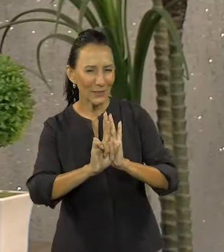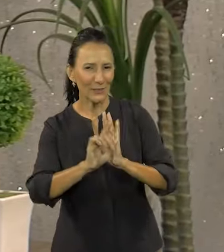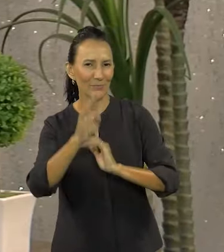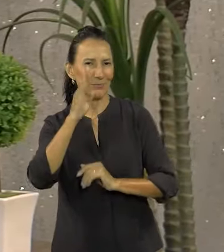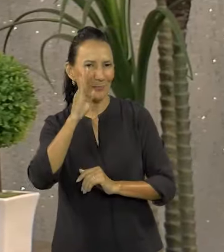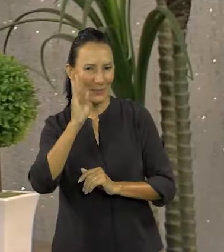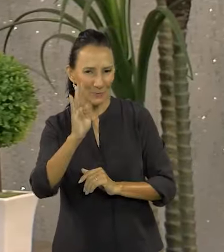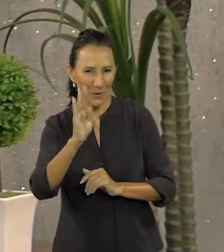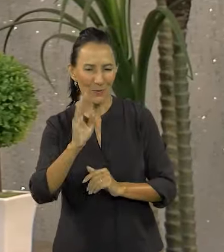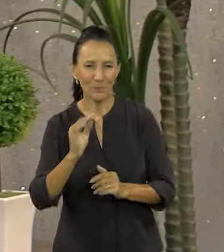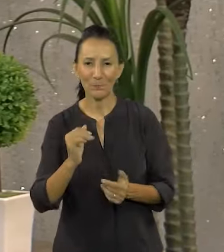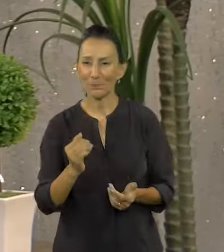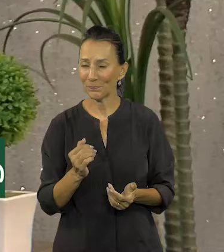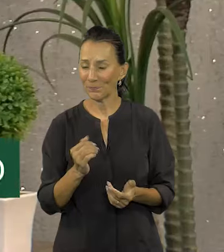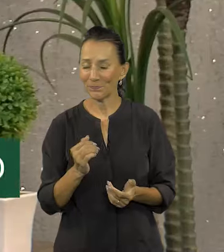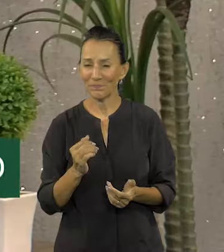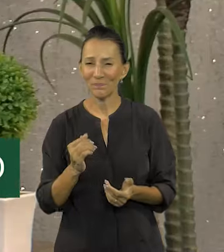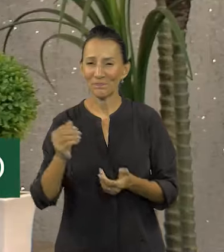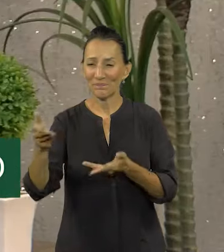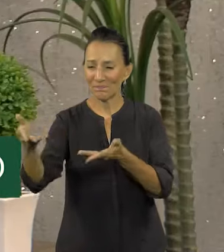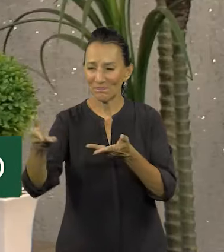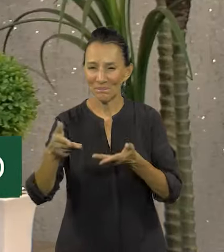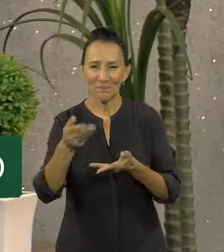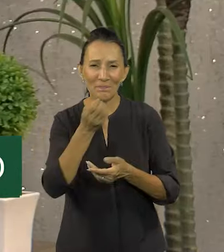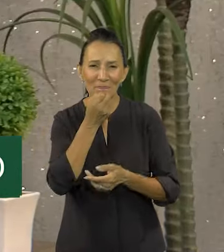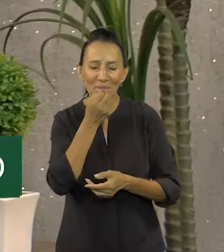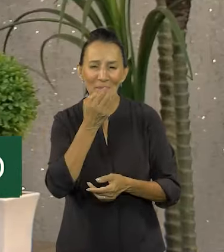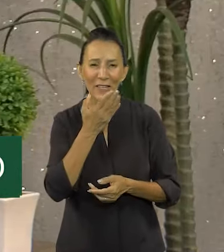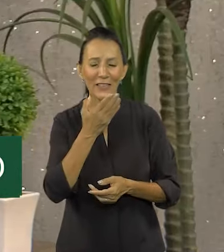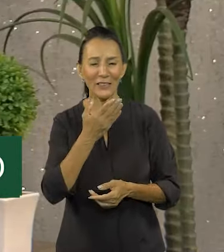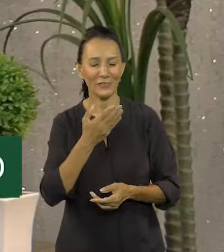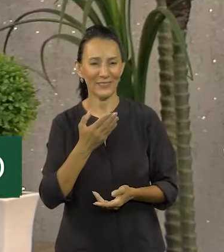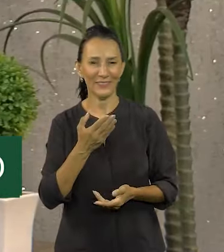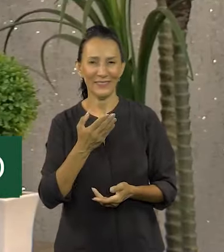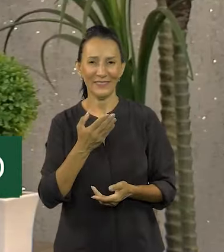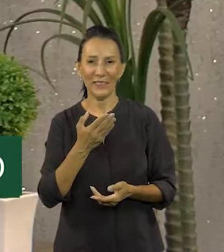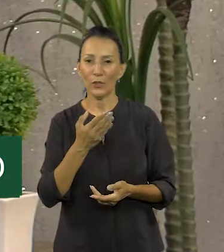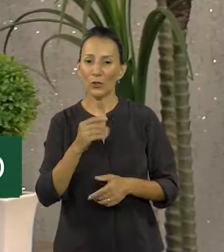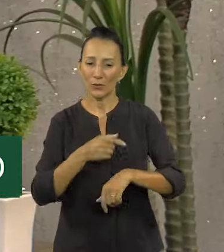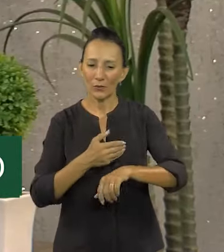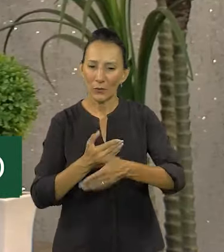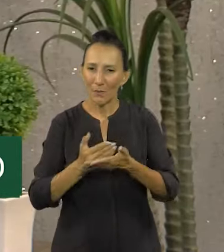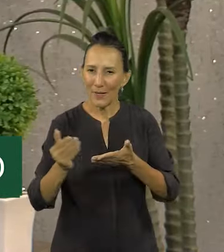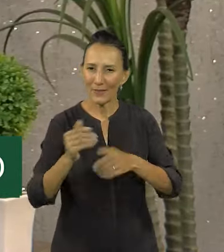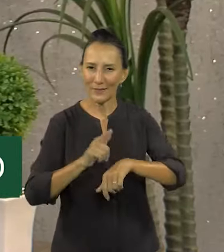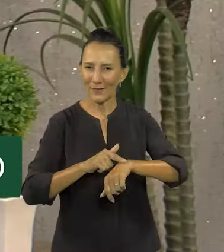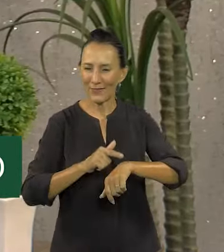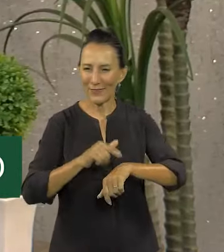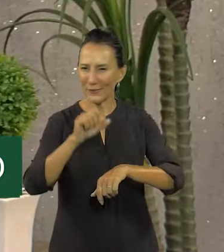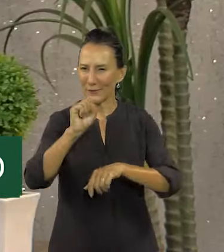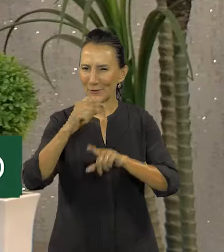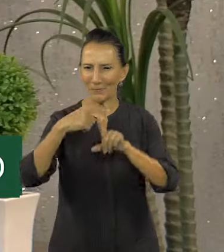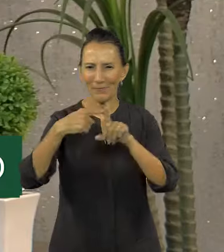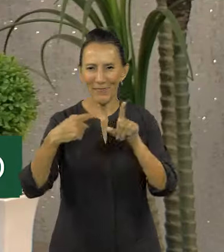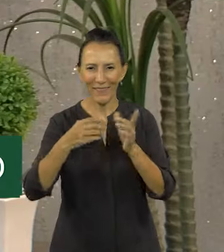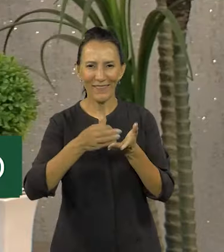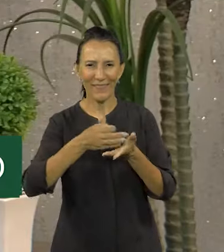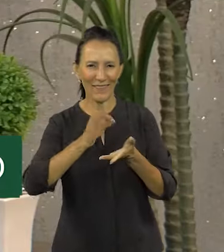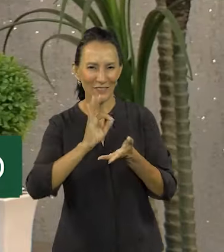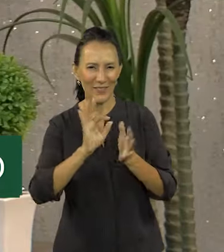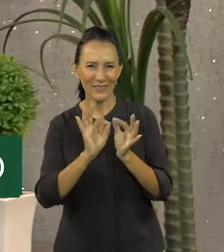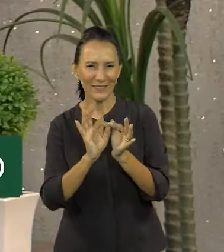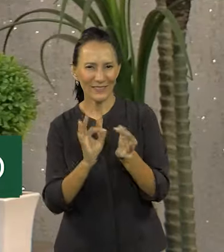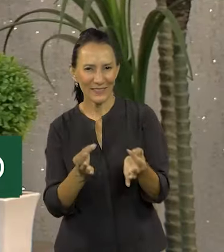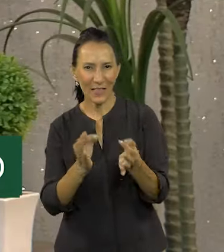Dona Clara vai ser um prazer ter você aqui a gente começa às 8:30 com um café bem simples Depois